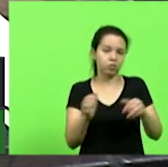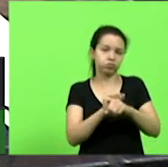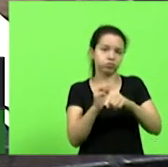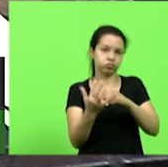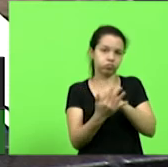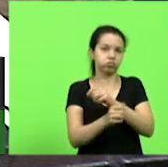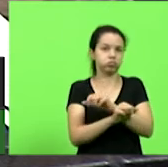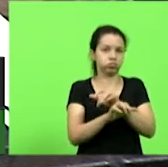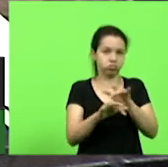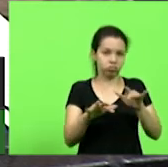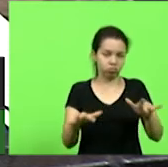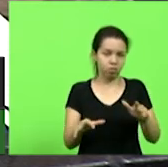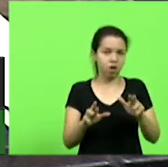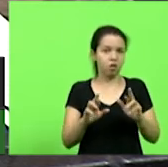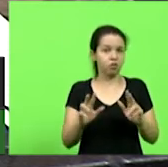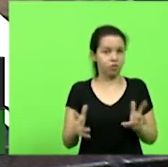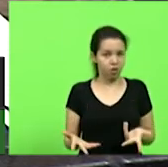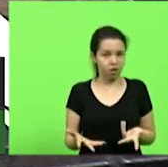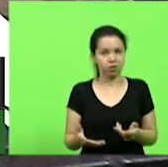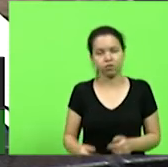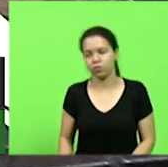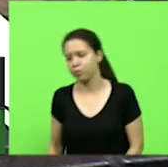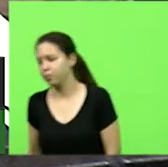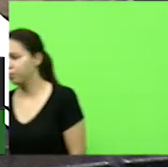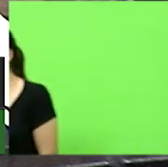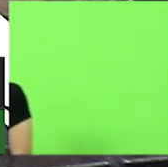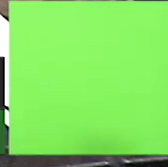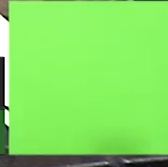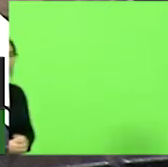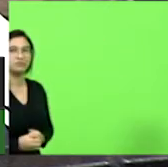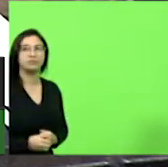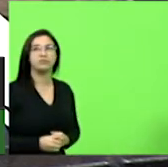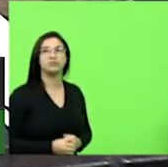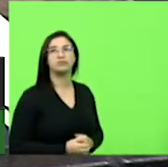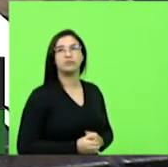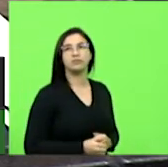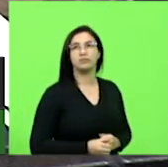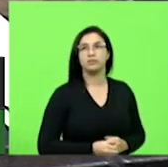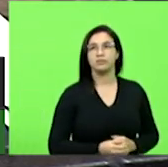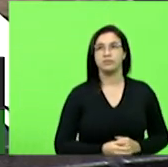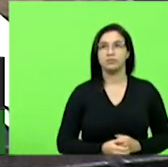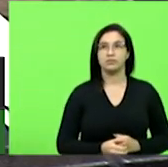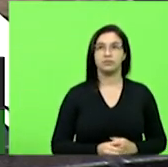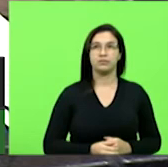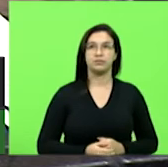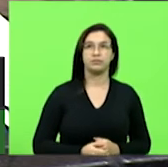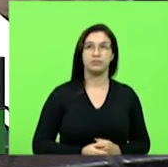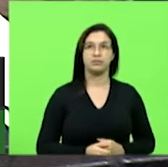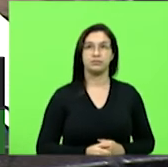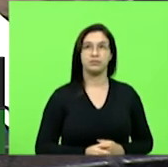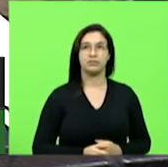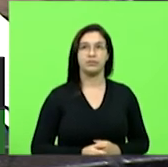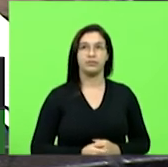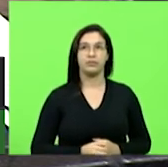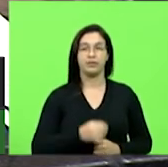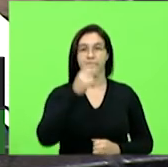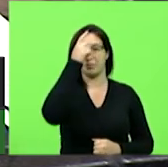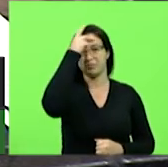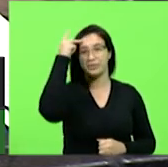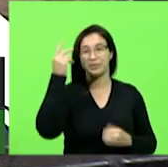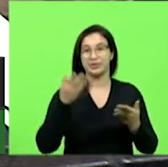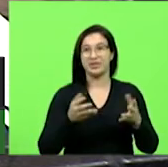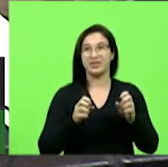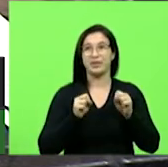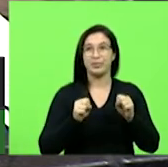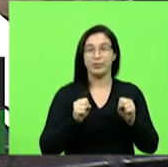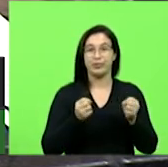onde não é mais só questão de ser mal pagador ou não, é questão de pessoas que podem estar falindo, fechando suas empresas